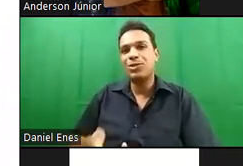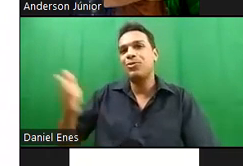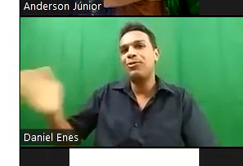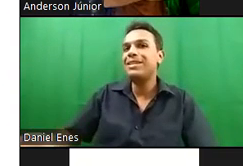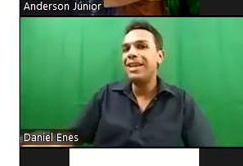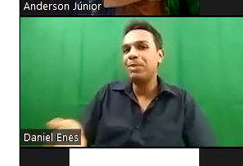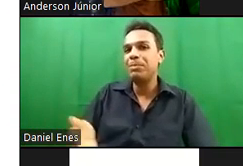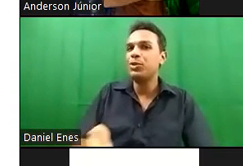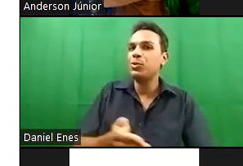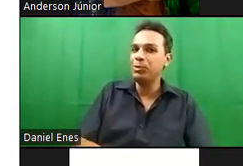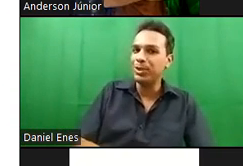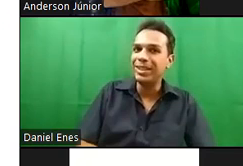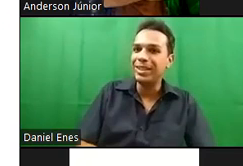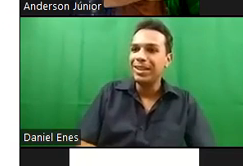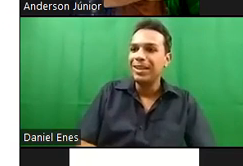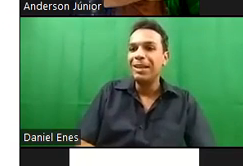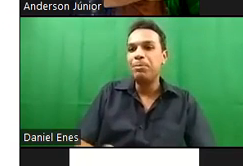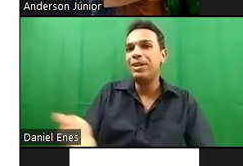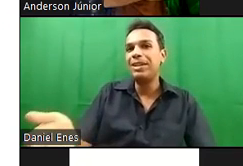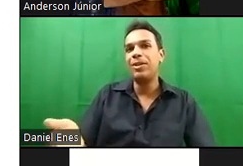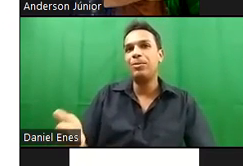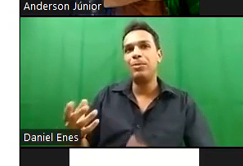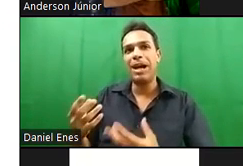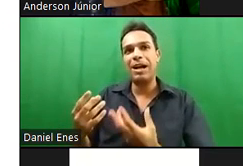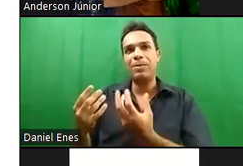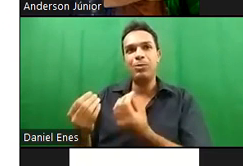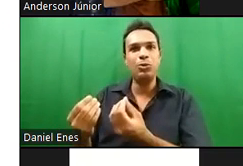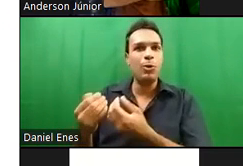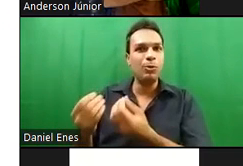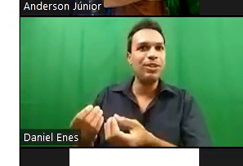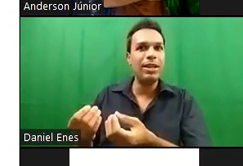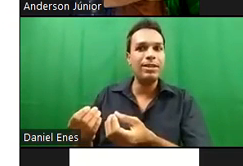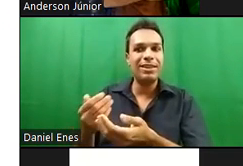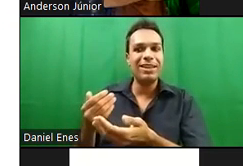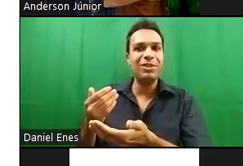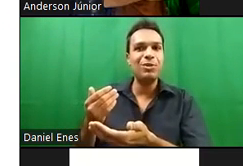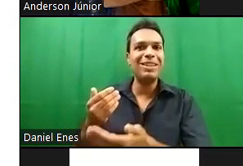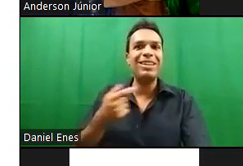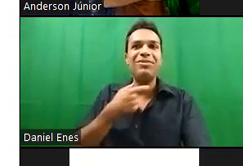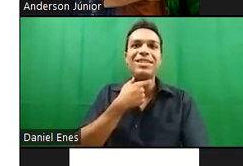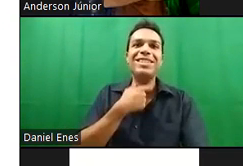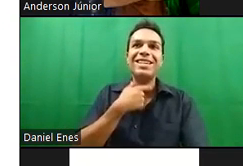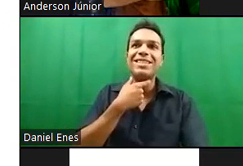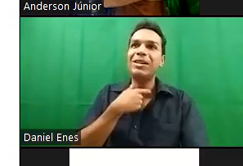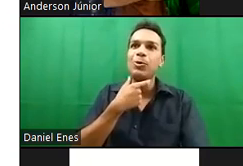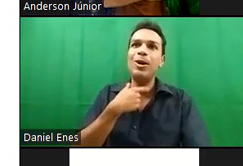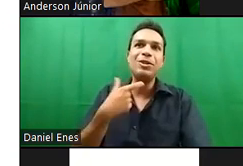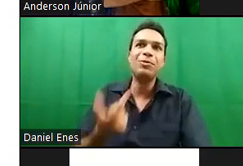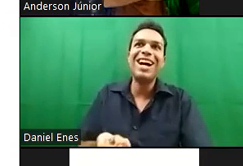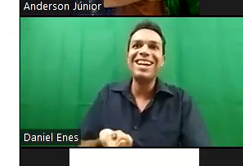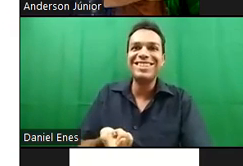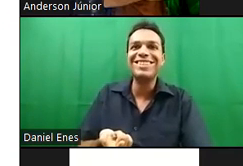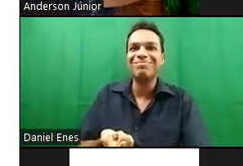isso não faz dela uma pessoa muda, né? Por que não? Mudo ou mudez, ela tem a ver com uma deficiência nas